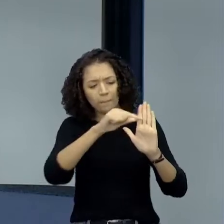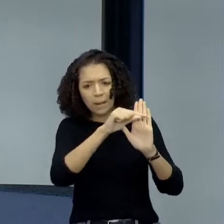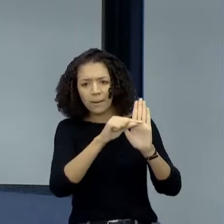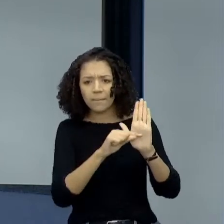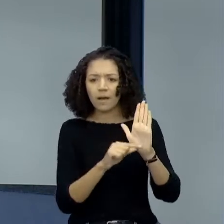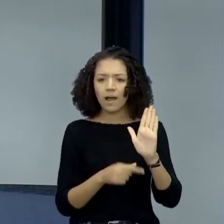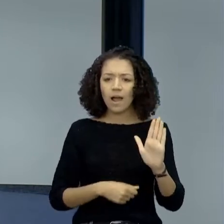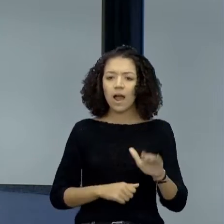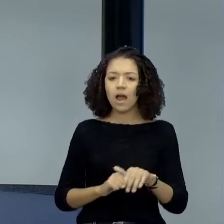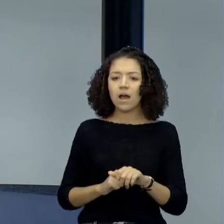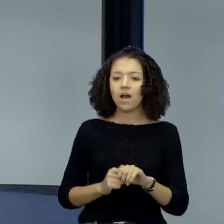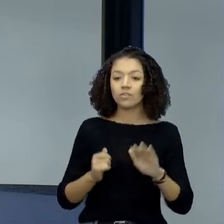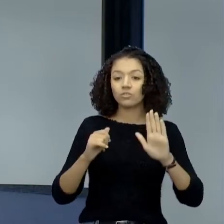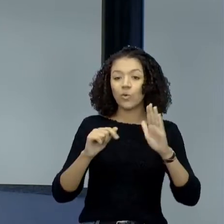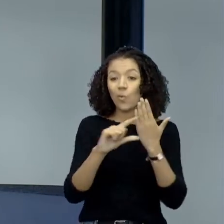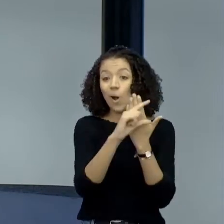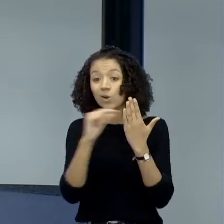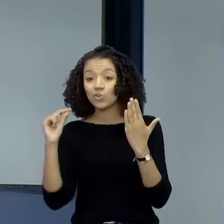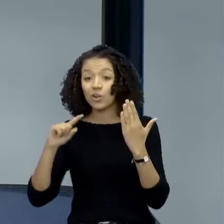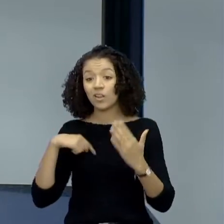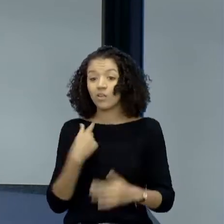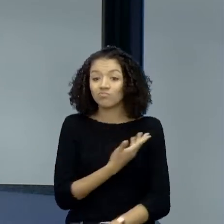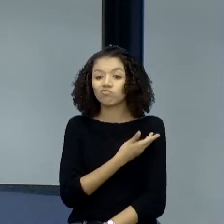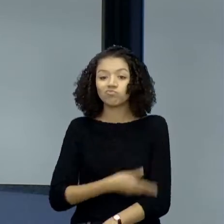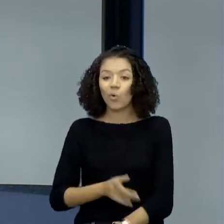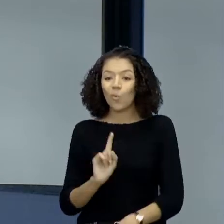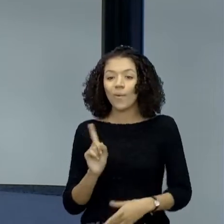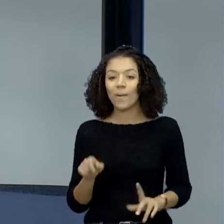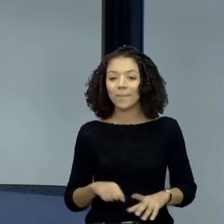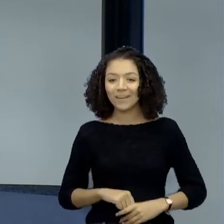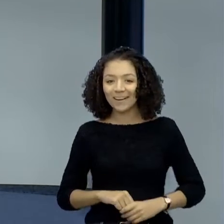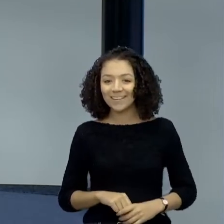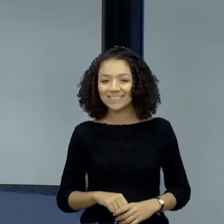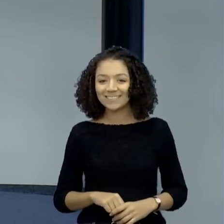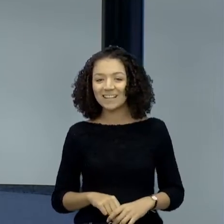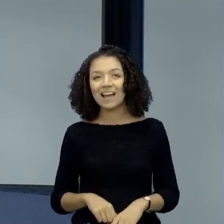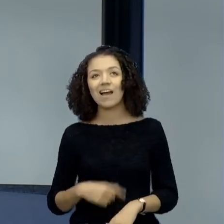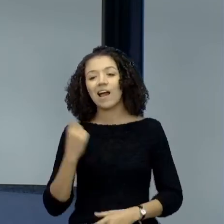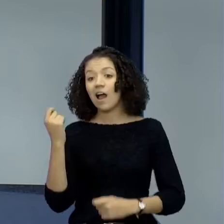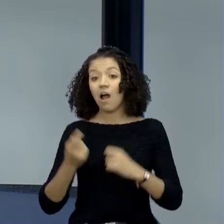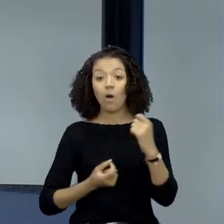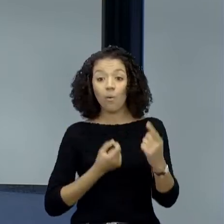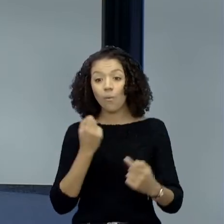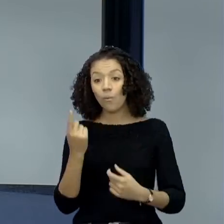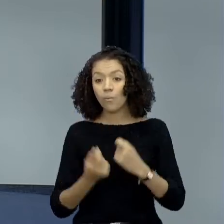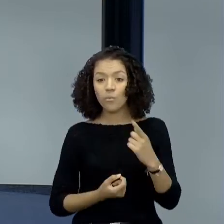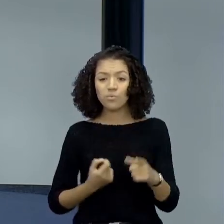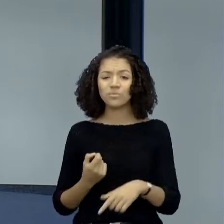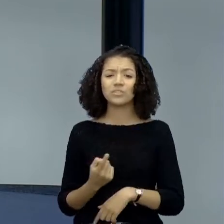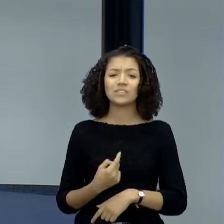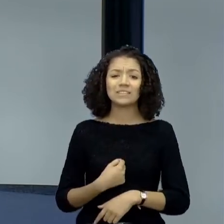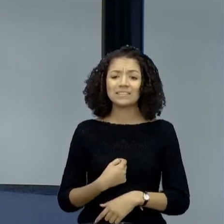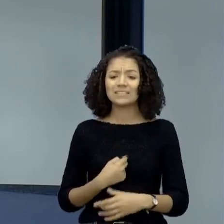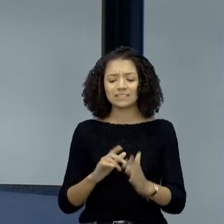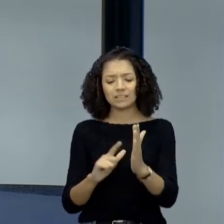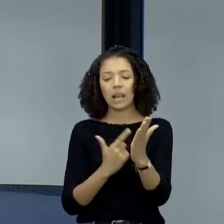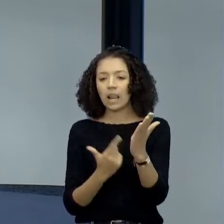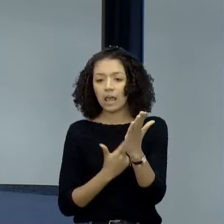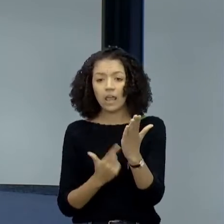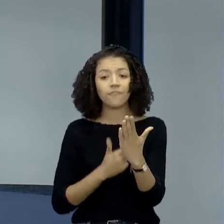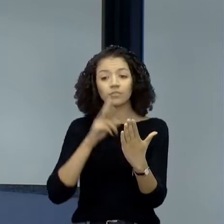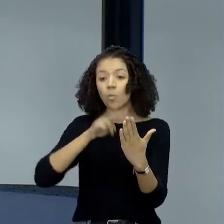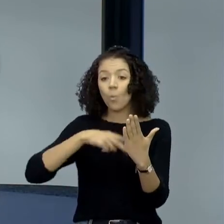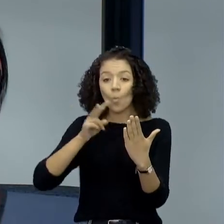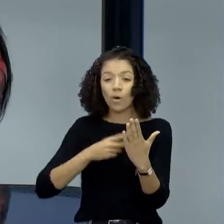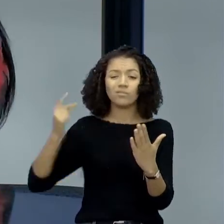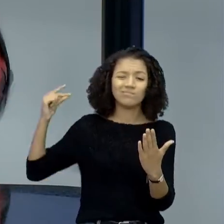estava acostumada a trabalhar anteriormente. Então, teve muitos teóricos que já fazia muito tempo que eu não lia, que eu não voltava e